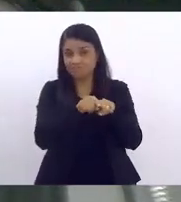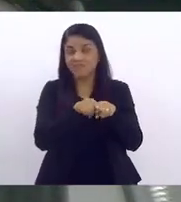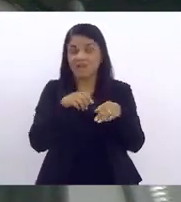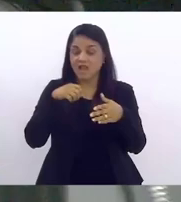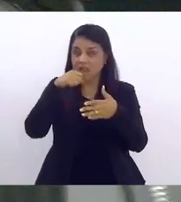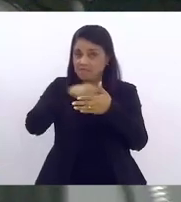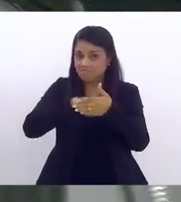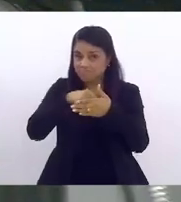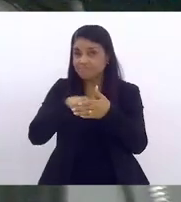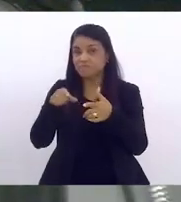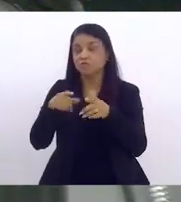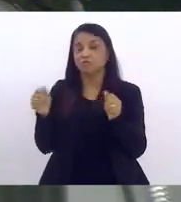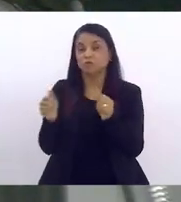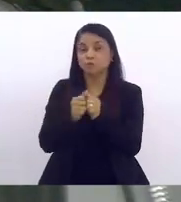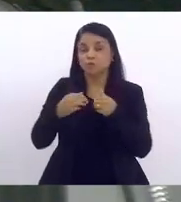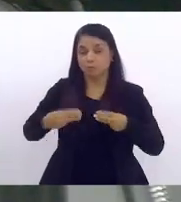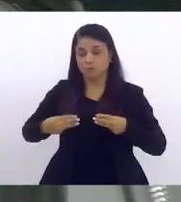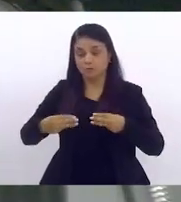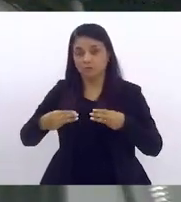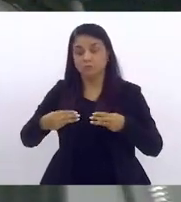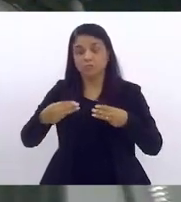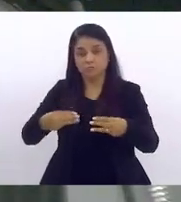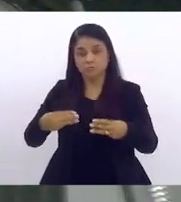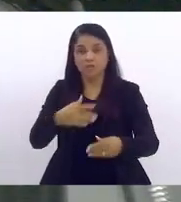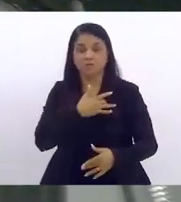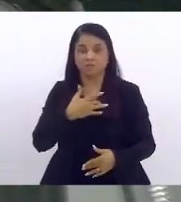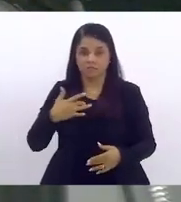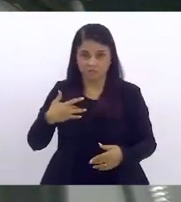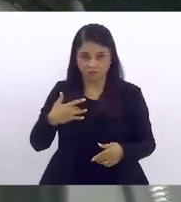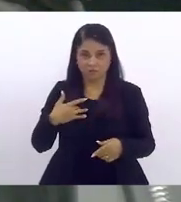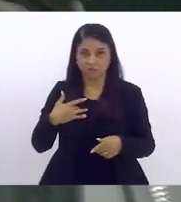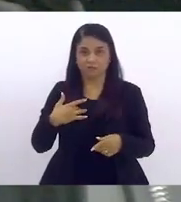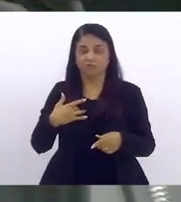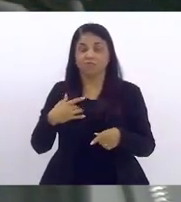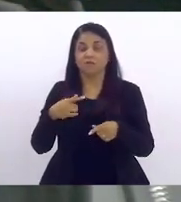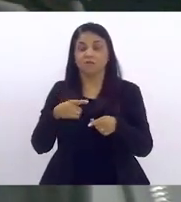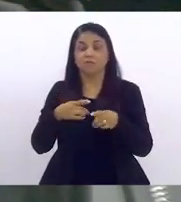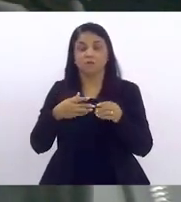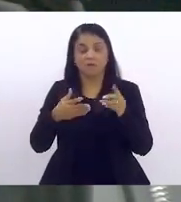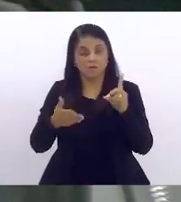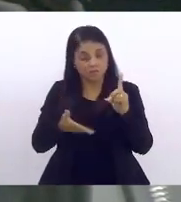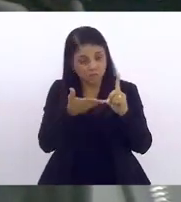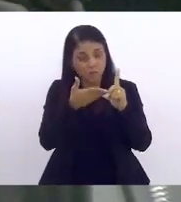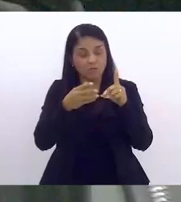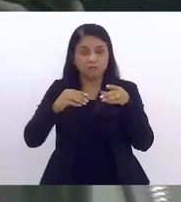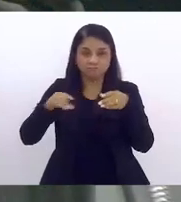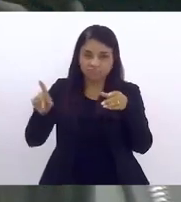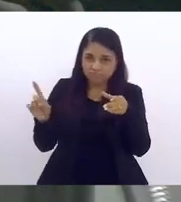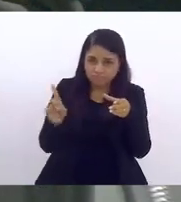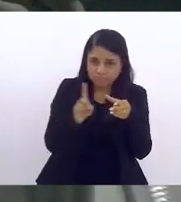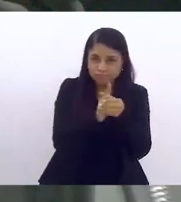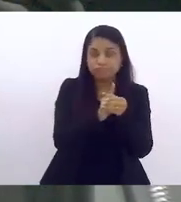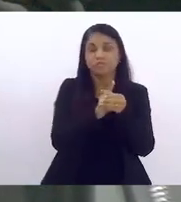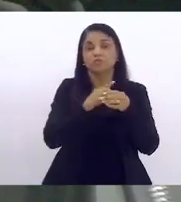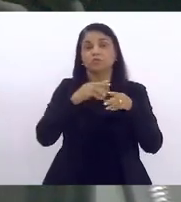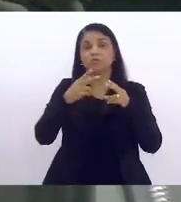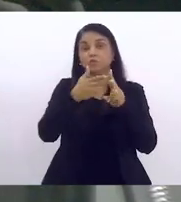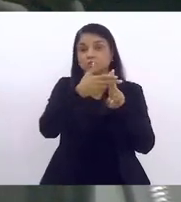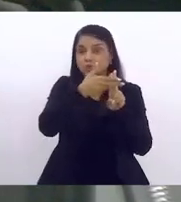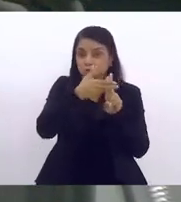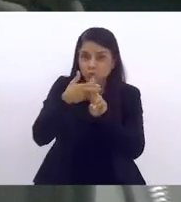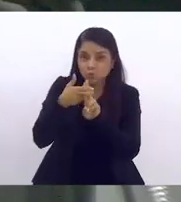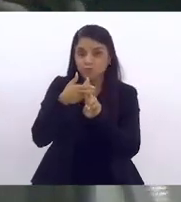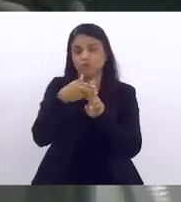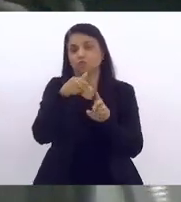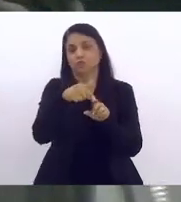com o Ministério da Saúde, a inserção das doulas no SUS, porque aí você vai pegar os 80% que utilizam o SUS na